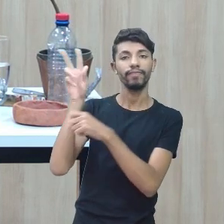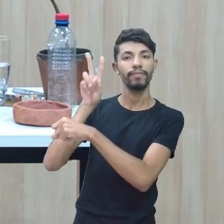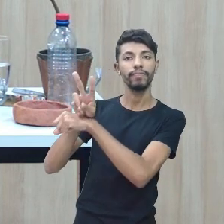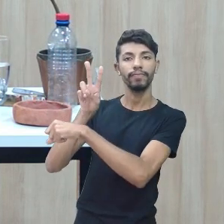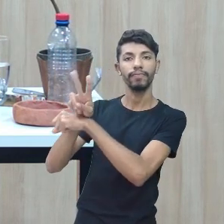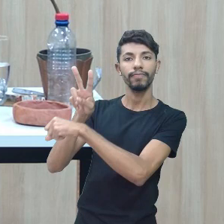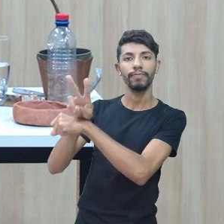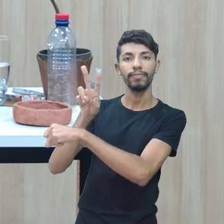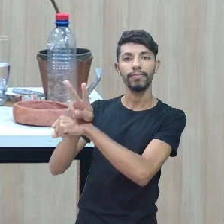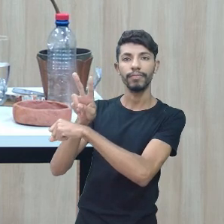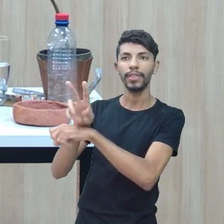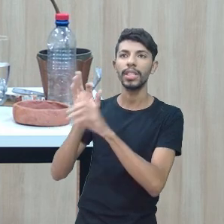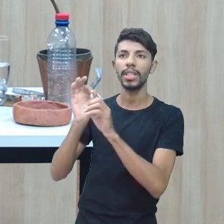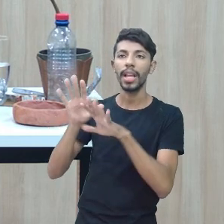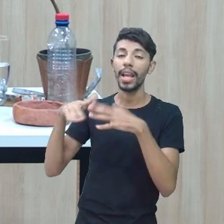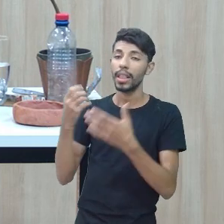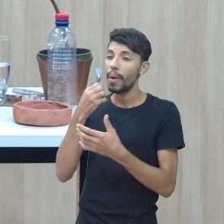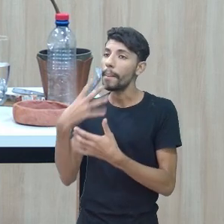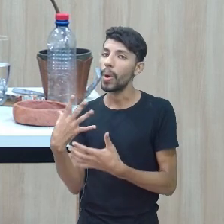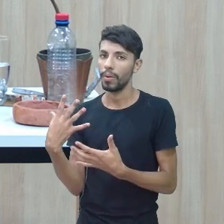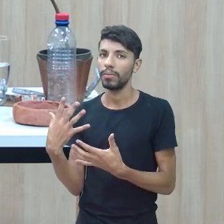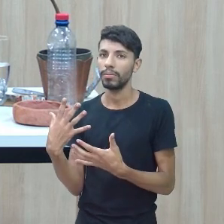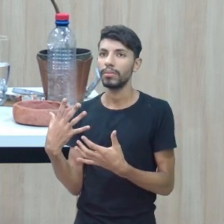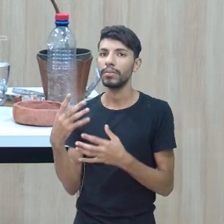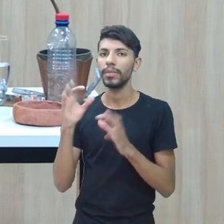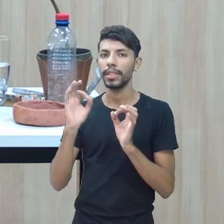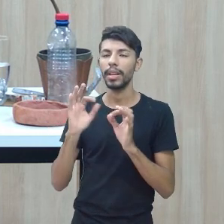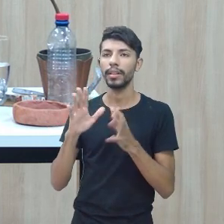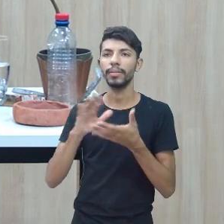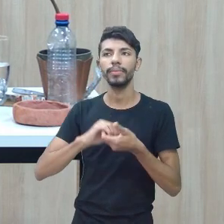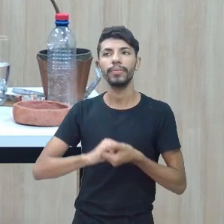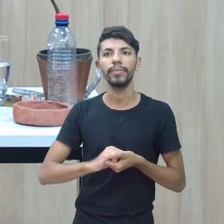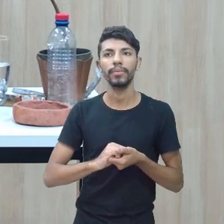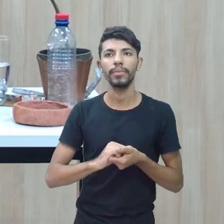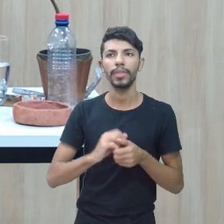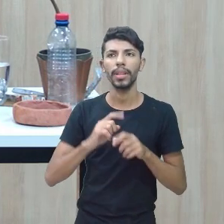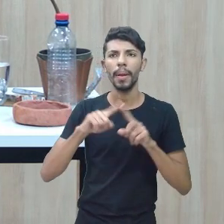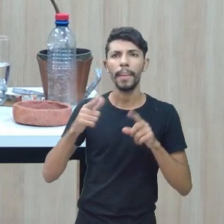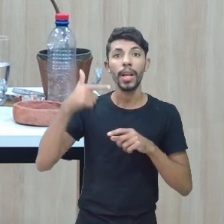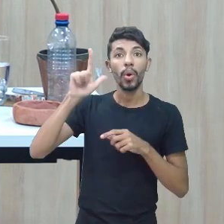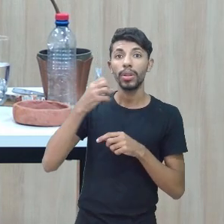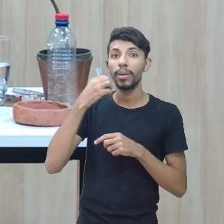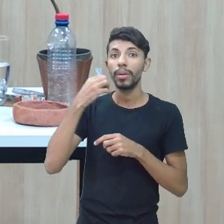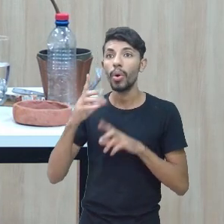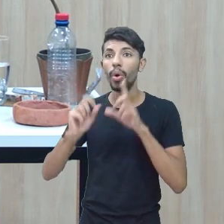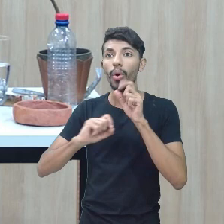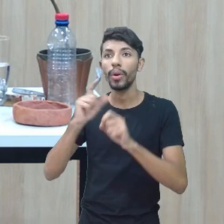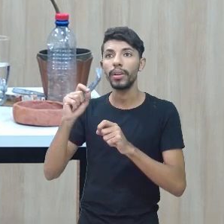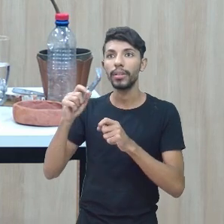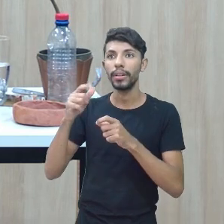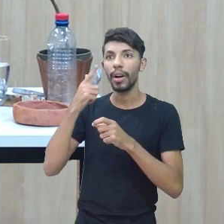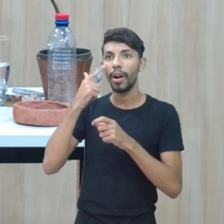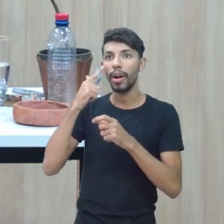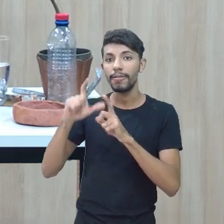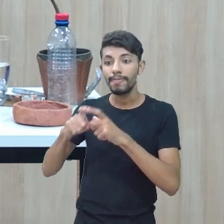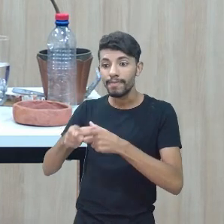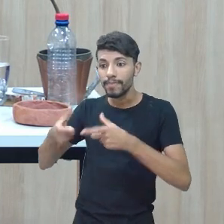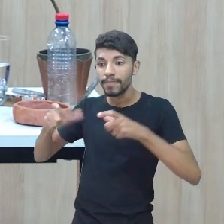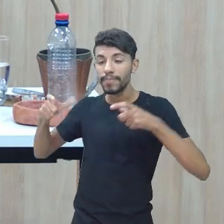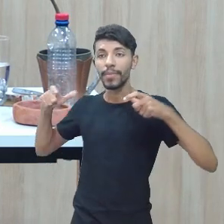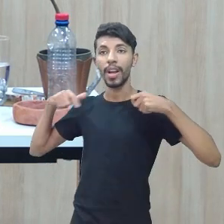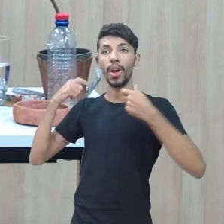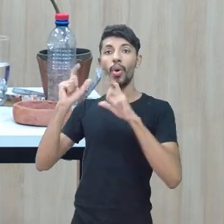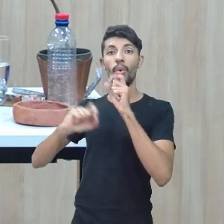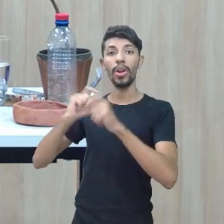conservado. Então isso é uma boa vantagem. Tem um material sintético. Qual seria outra vantagem? Amplia a mão de obra.